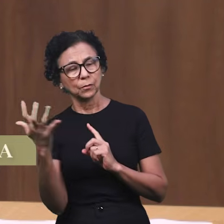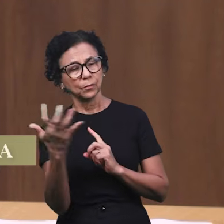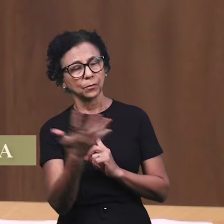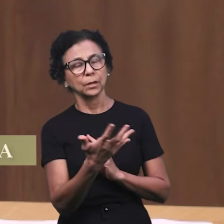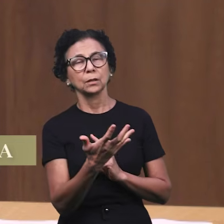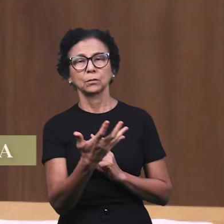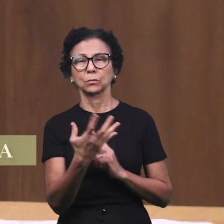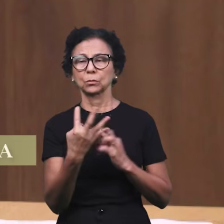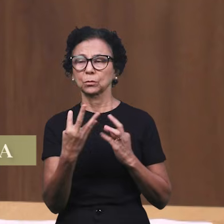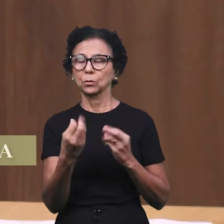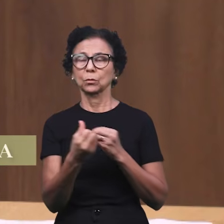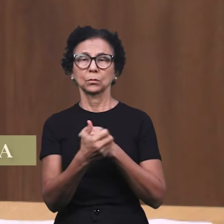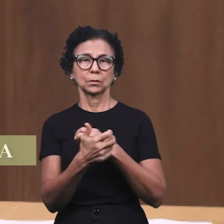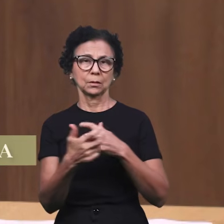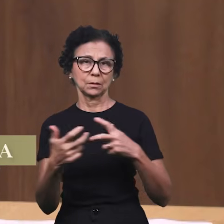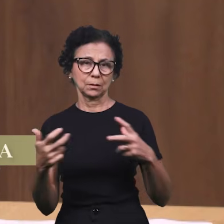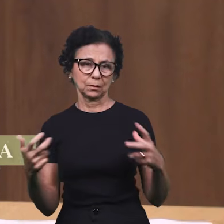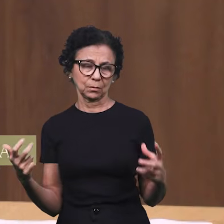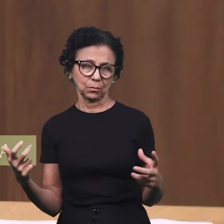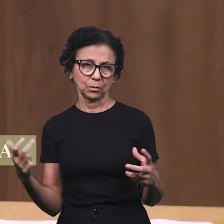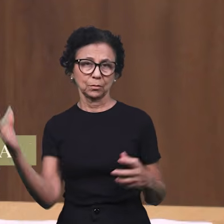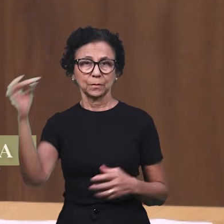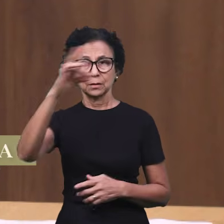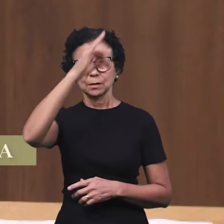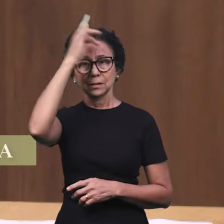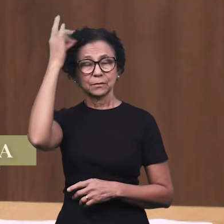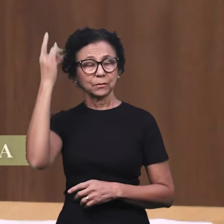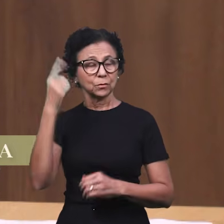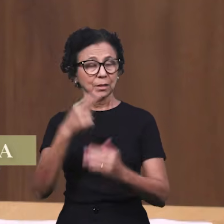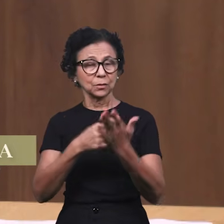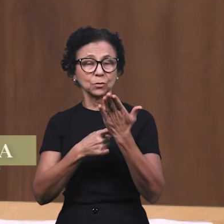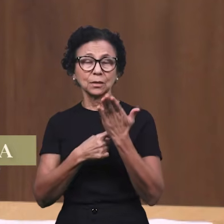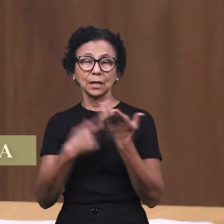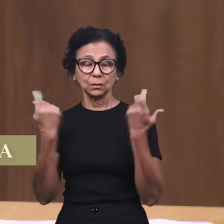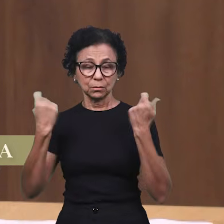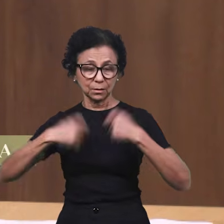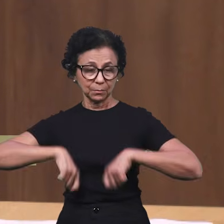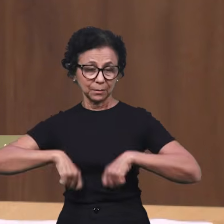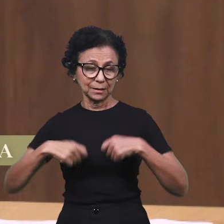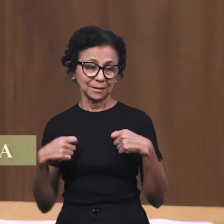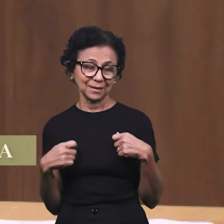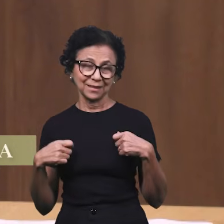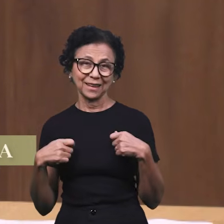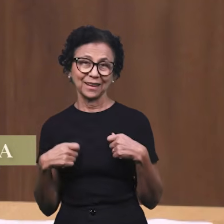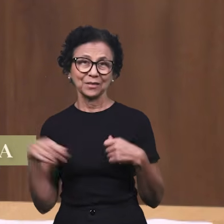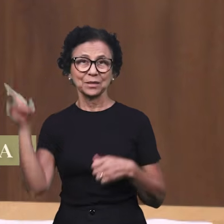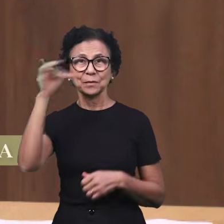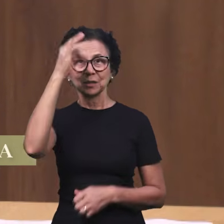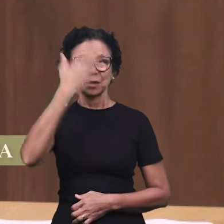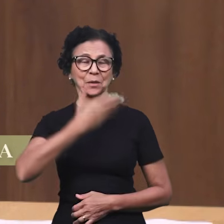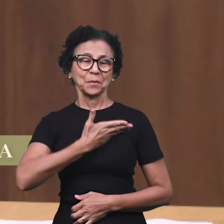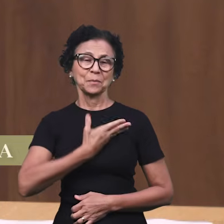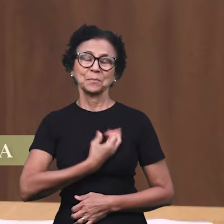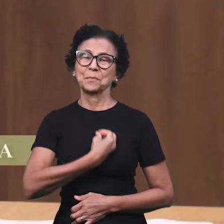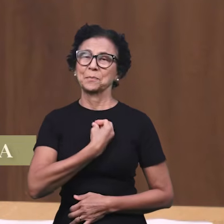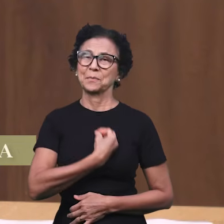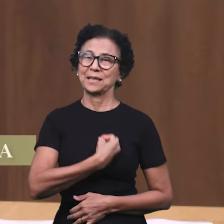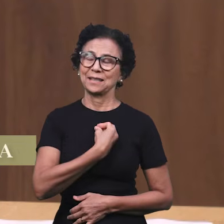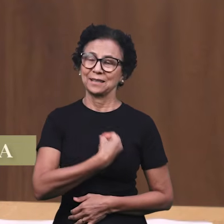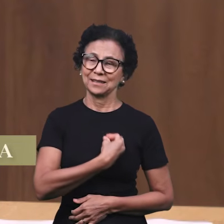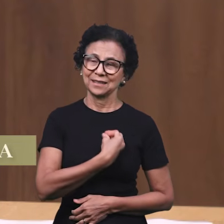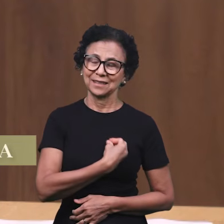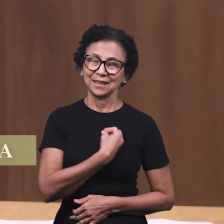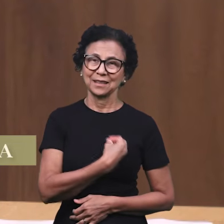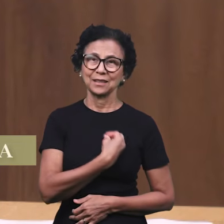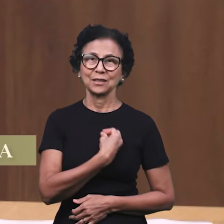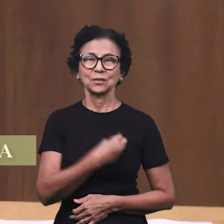nos ajudar e capacitar, né? Ele é um amigo bem presente cada